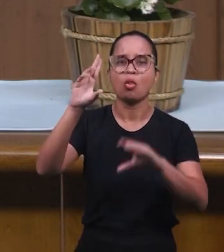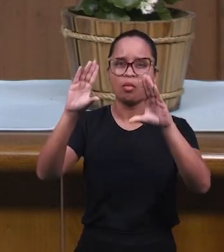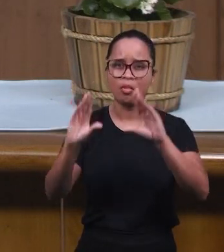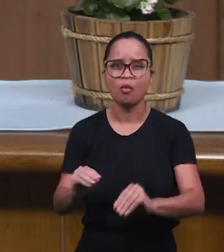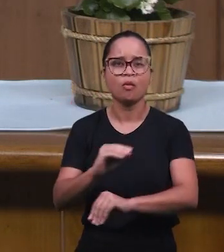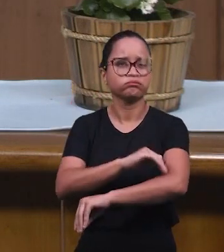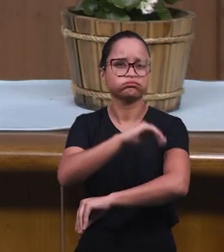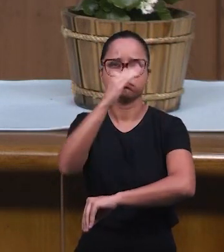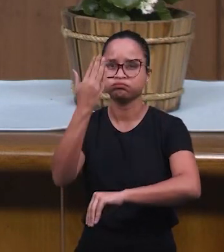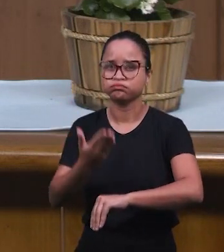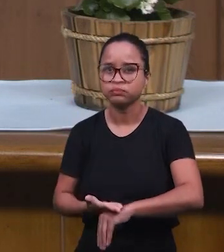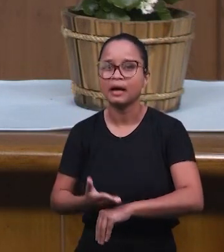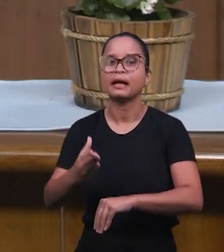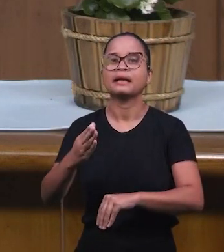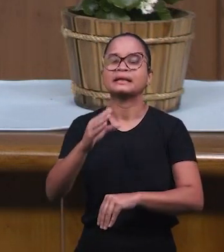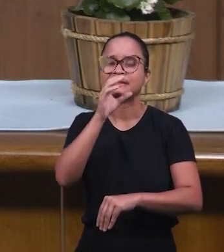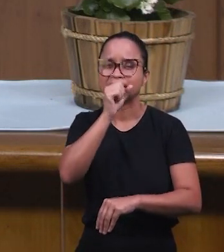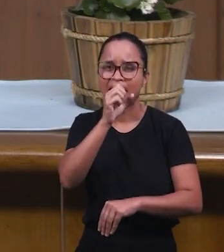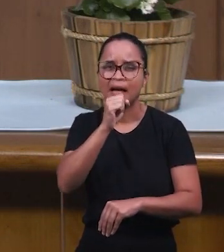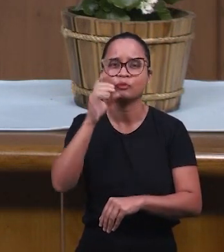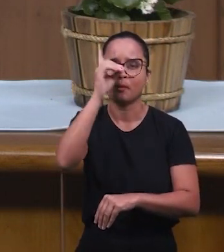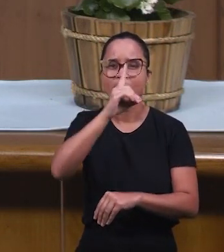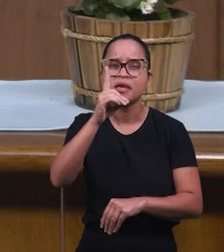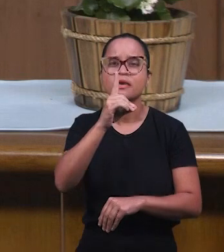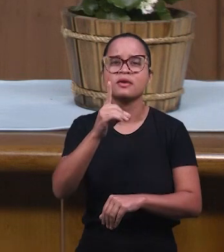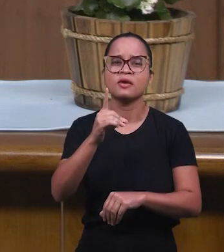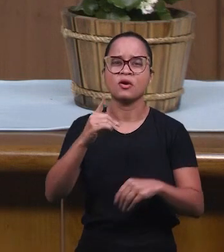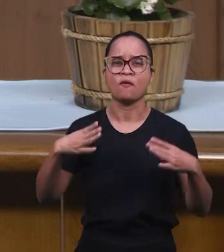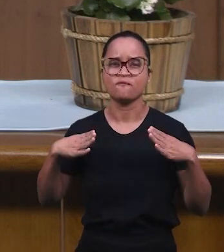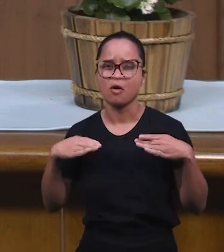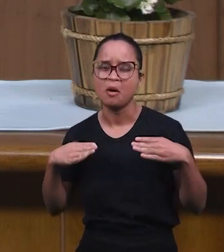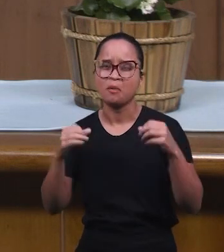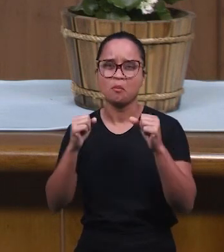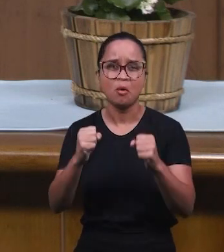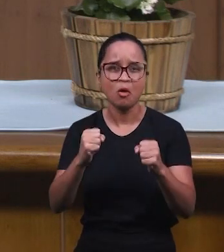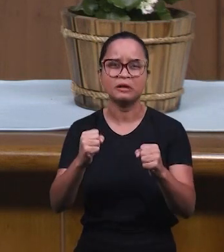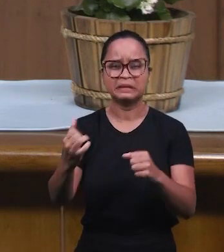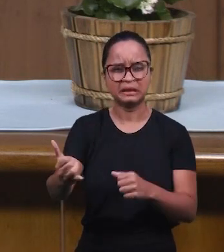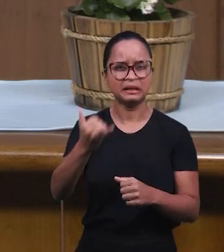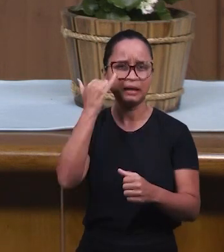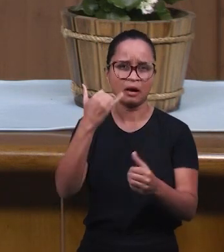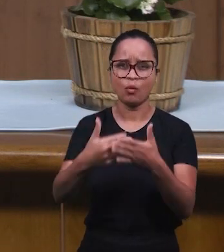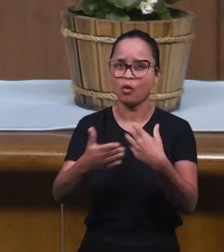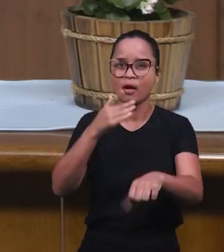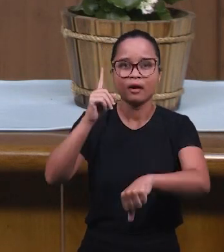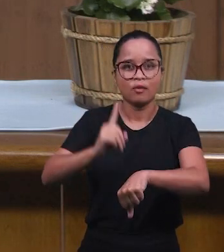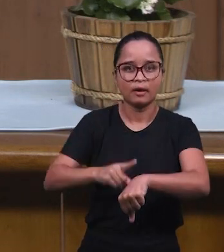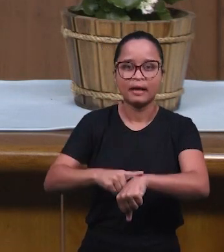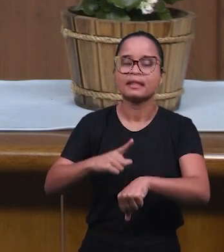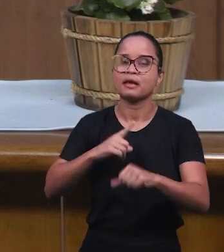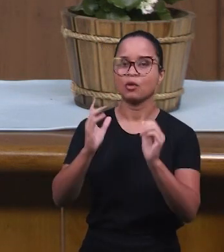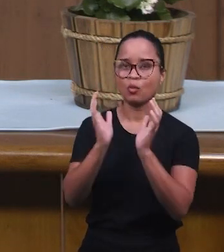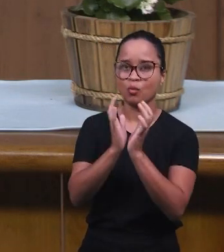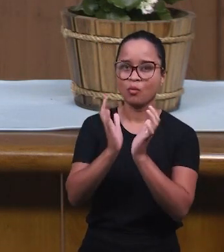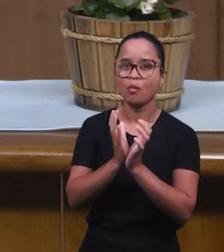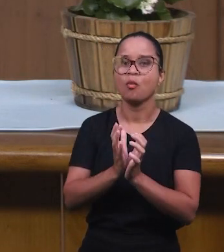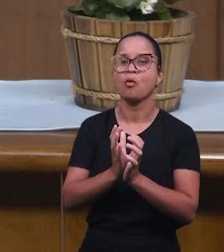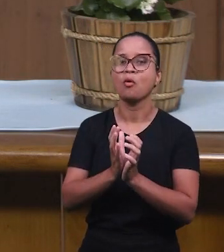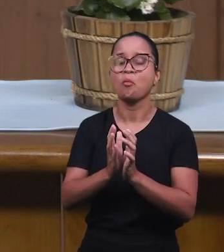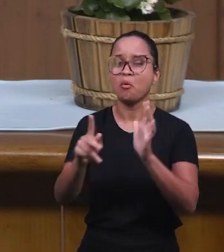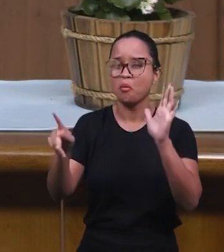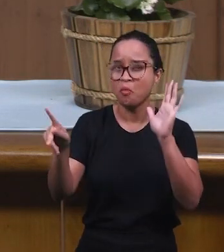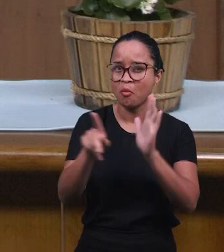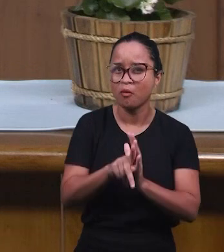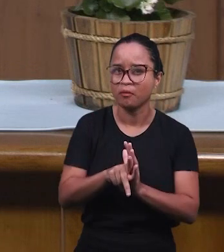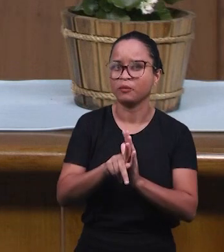domingos, feriados. Nós temos uma equipe de plantão 24 horas por dia para te atender. E qual é o nosso objetivo? Orar por